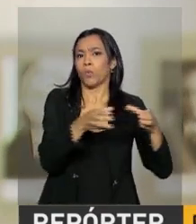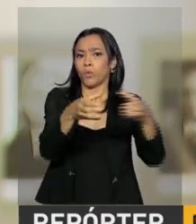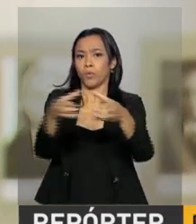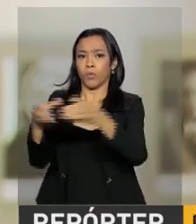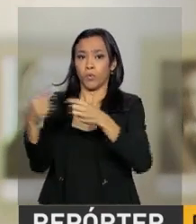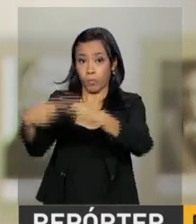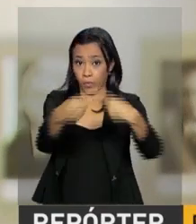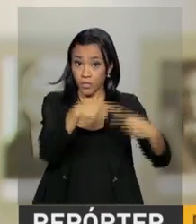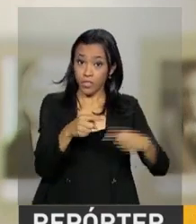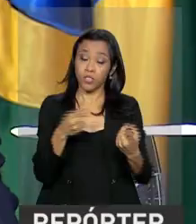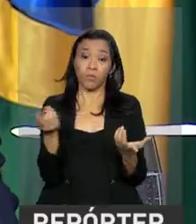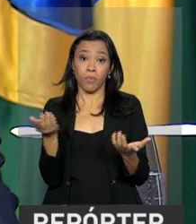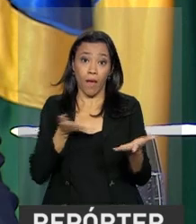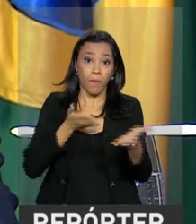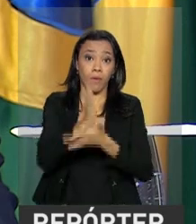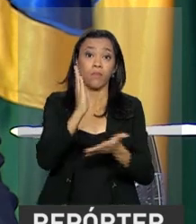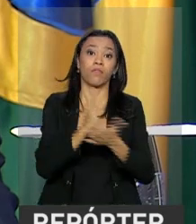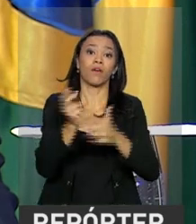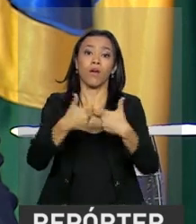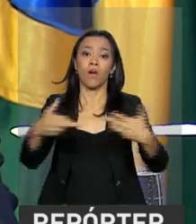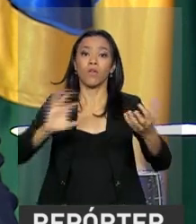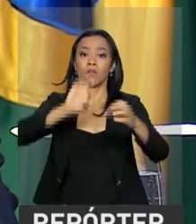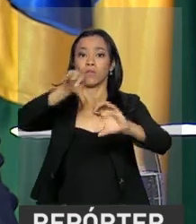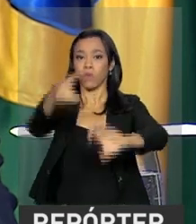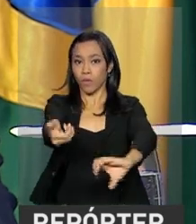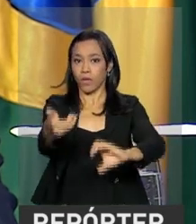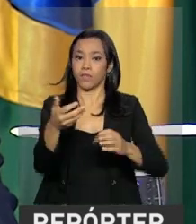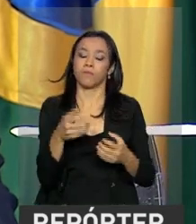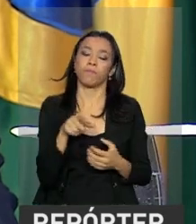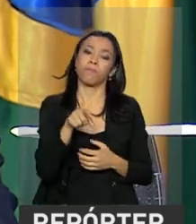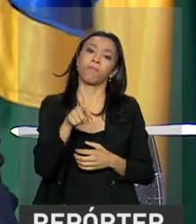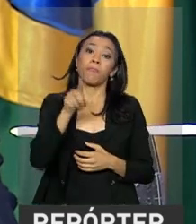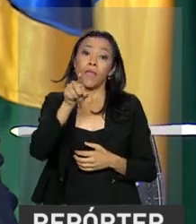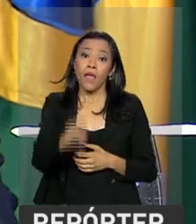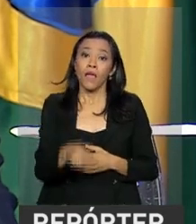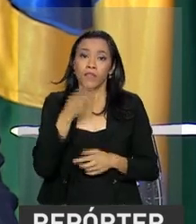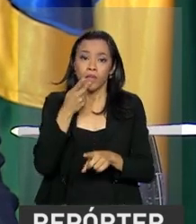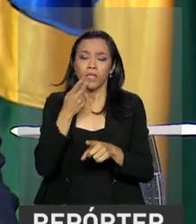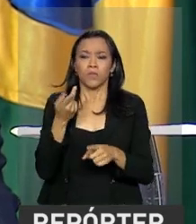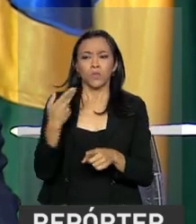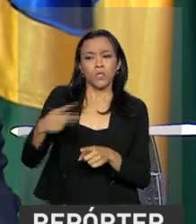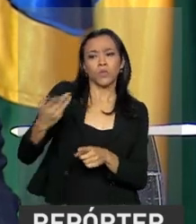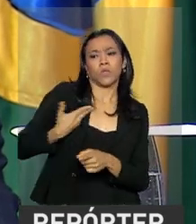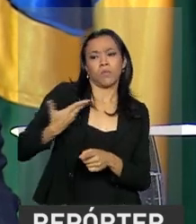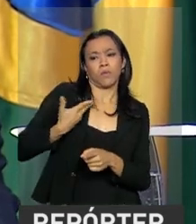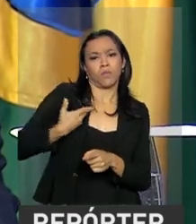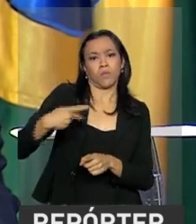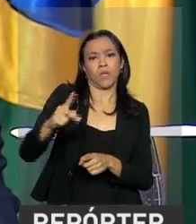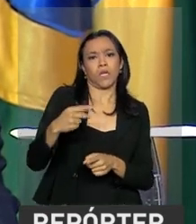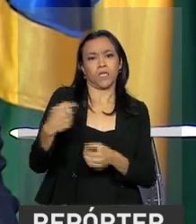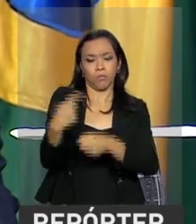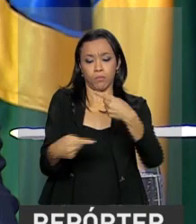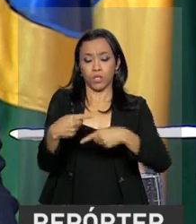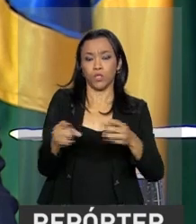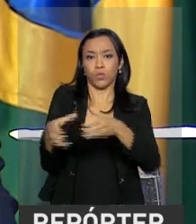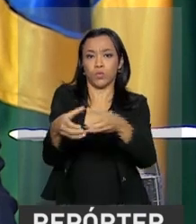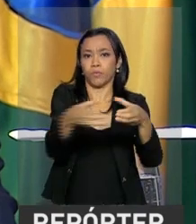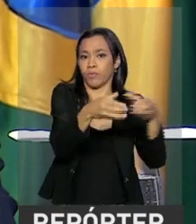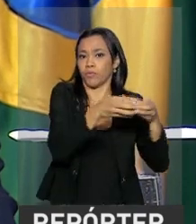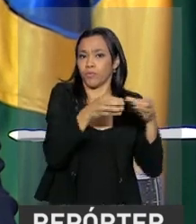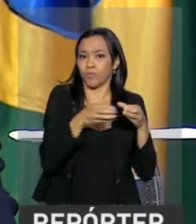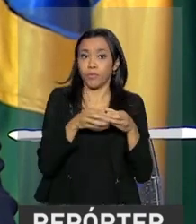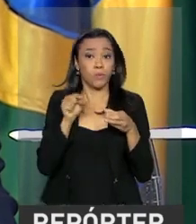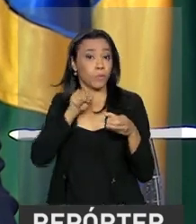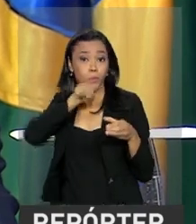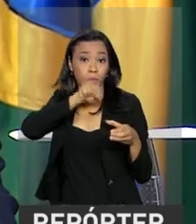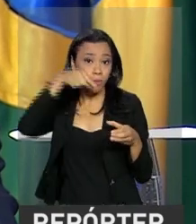reformas no Congresso é fundamental que junto aos seus colegas dos partidos políticos eh preguem a